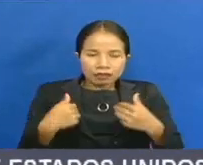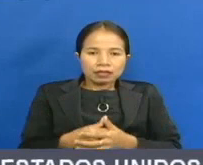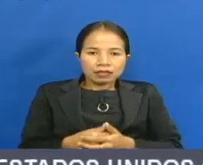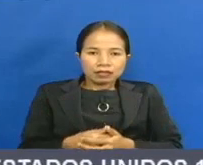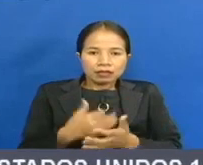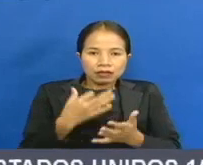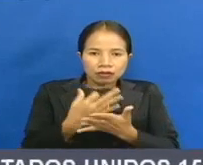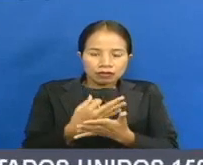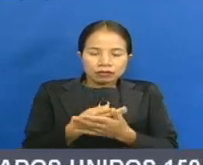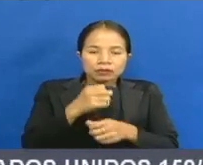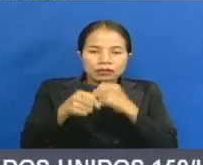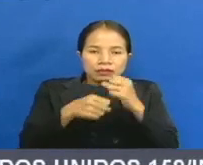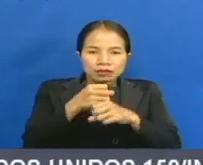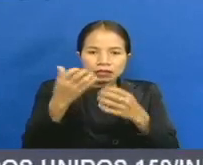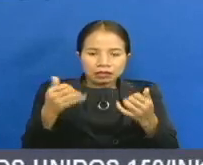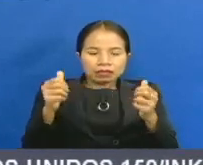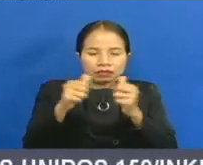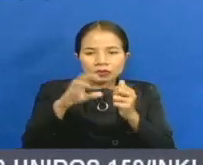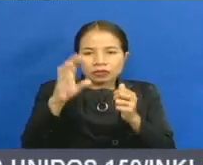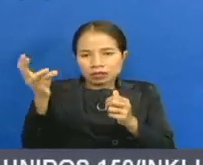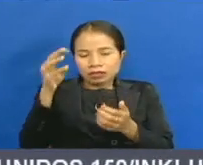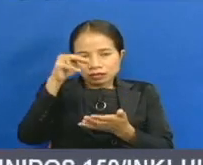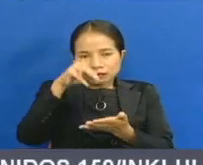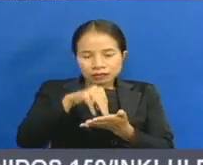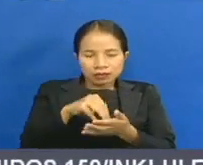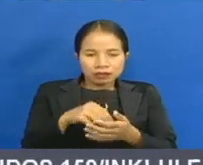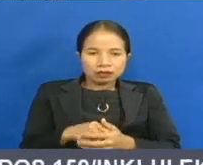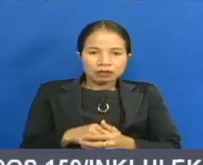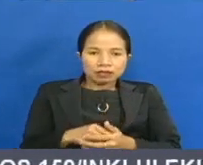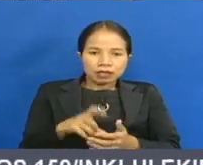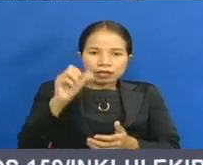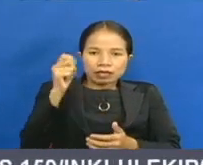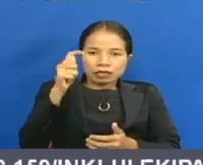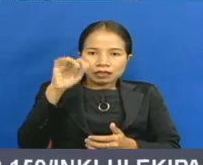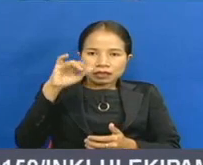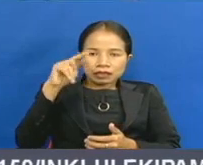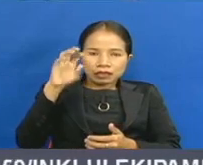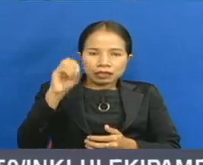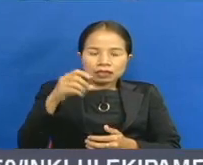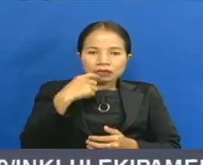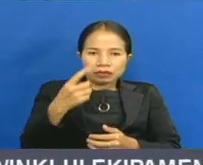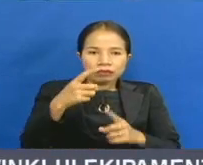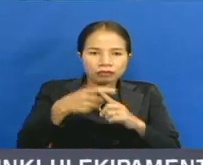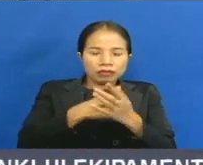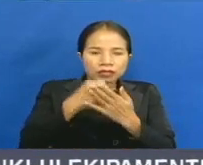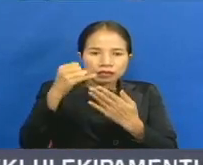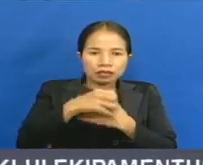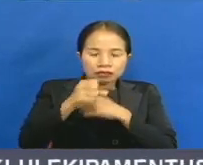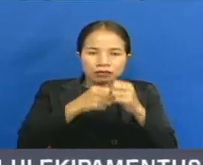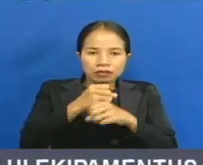ou receita batina nirane 60 milhões, não pulo juta e o dólar. Latino Jerônimo acrescenta. E a Fulan Janeiro